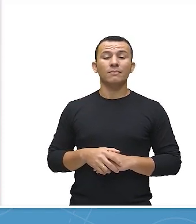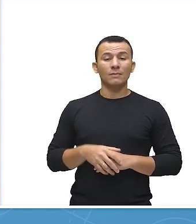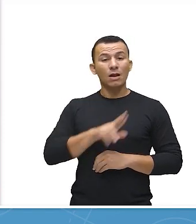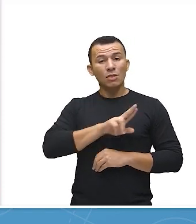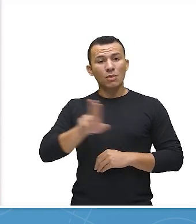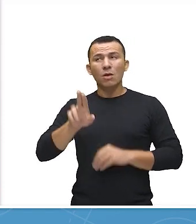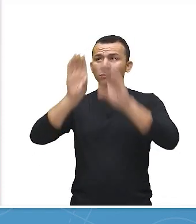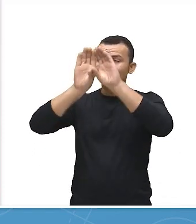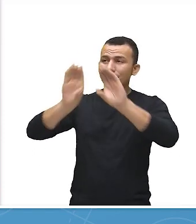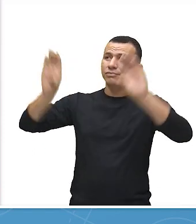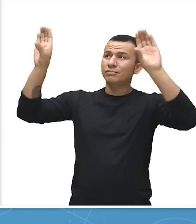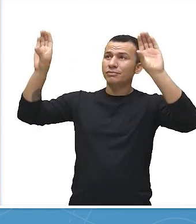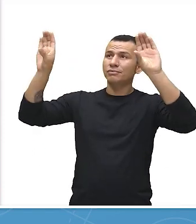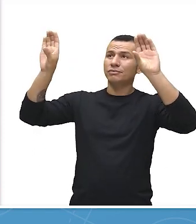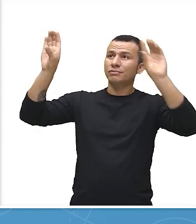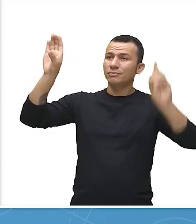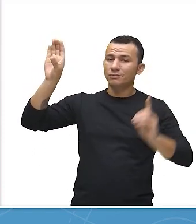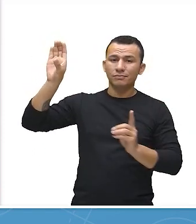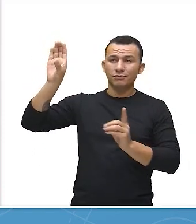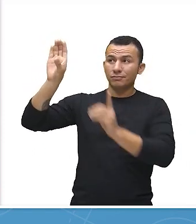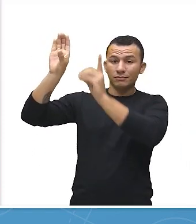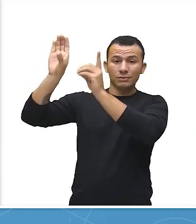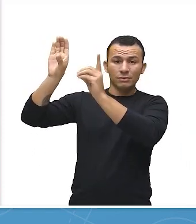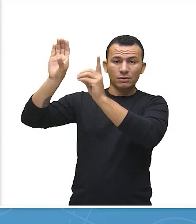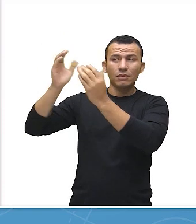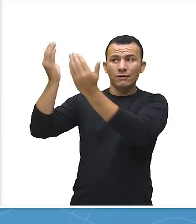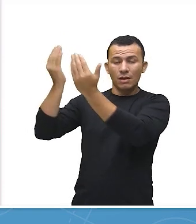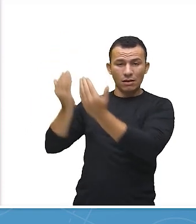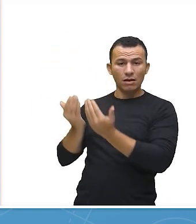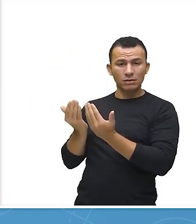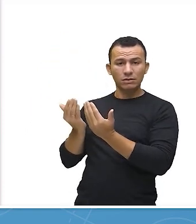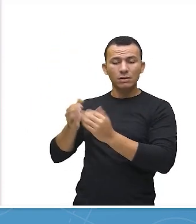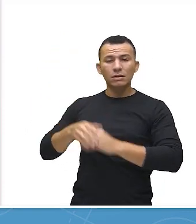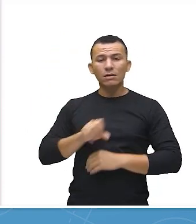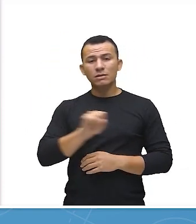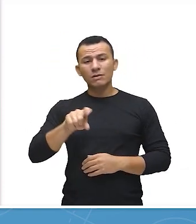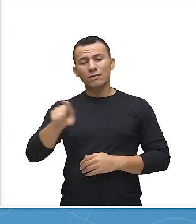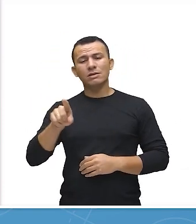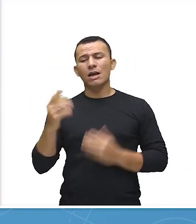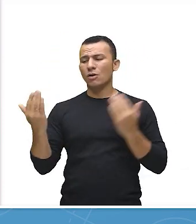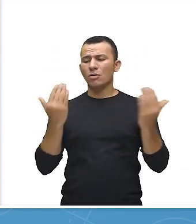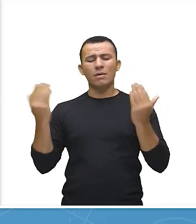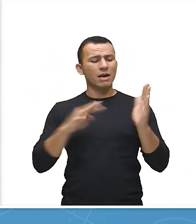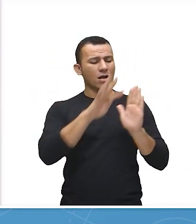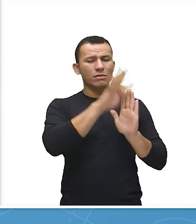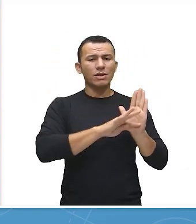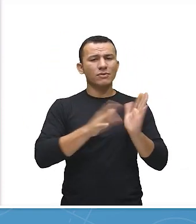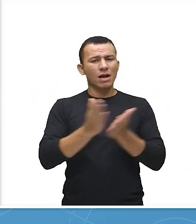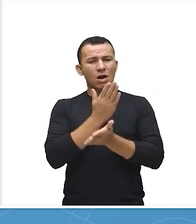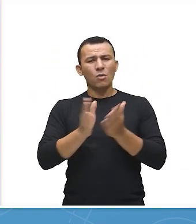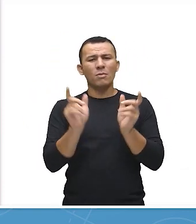intertextualidade lá com a oração do Pai Nosso. Então, aqui no início Pai Nosso que estás no céu,